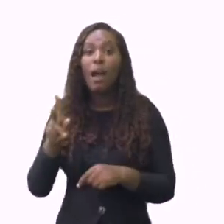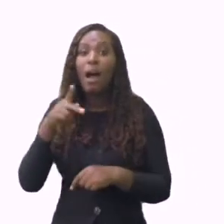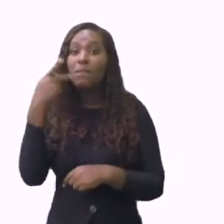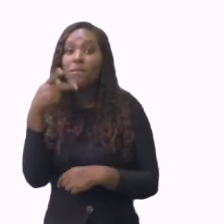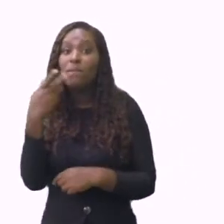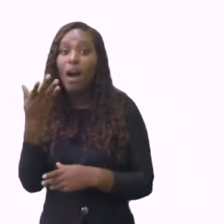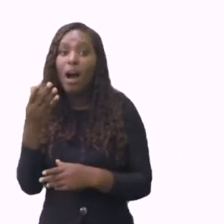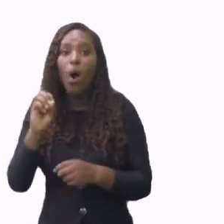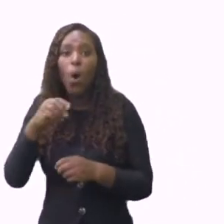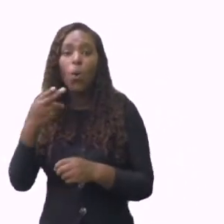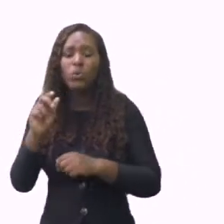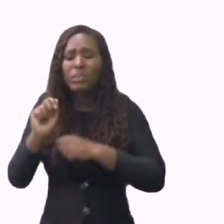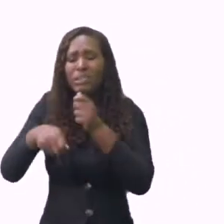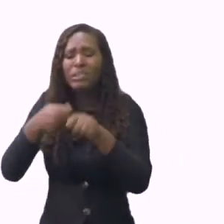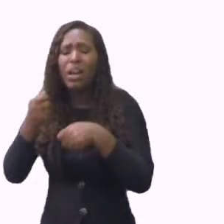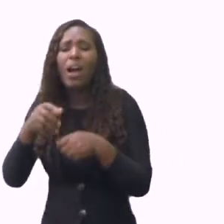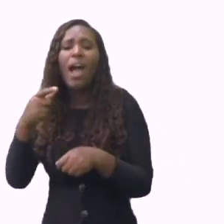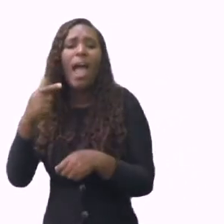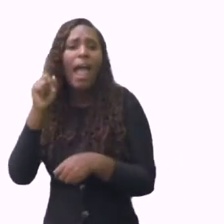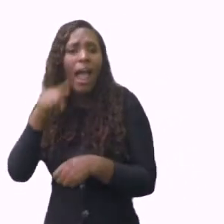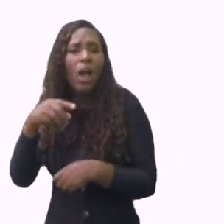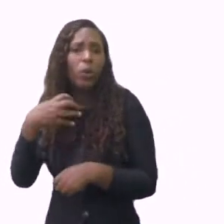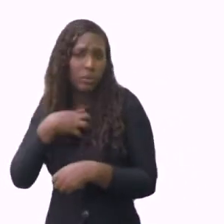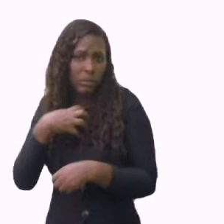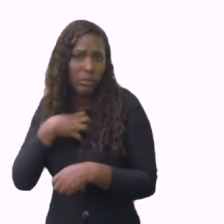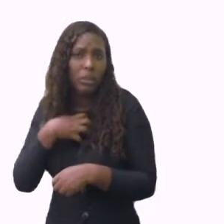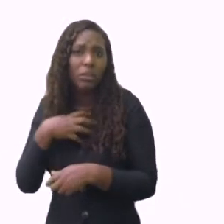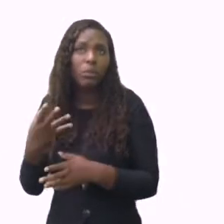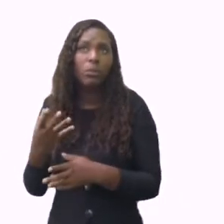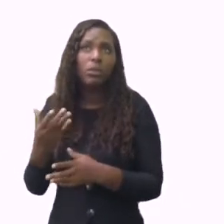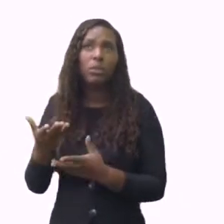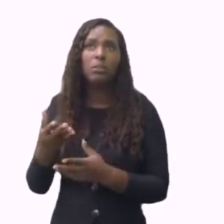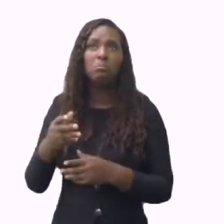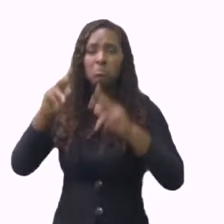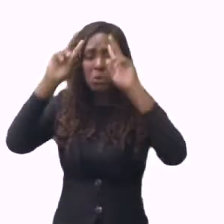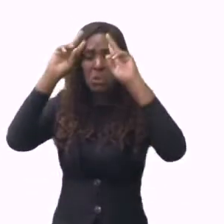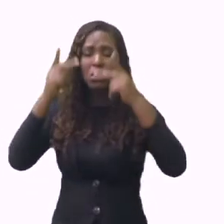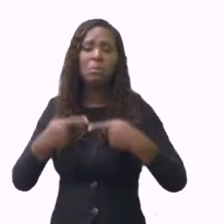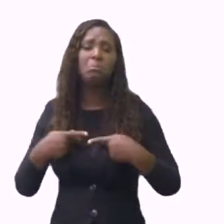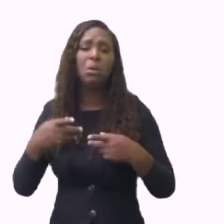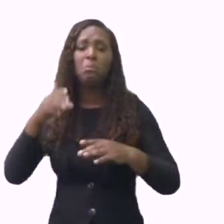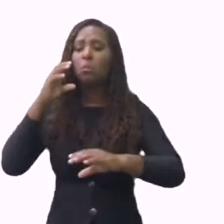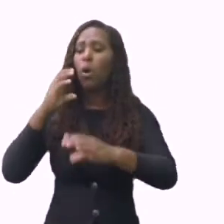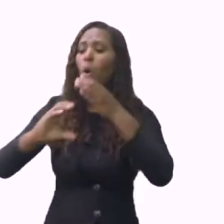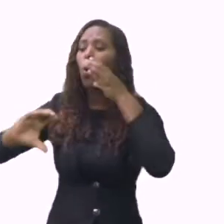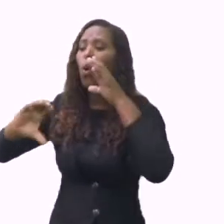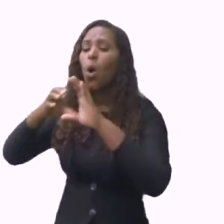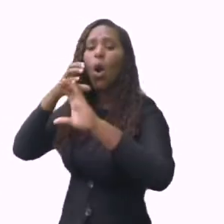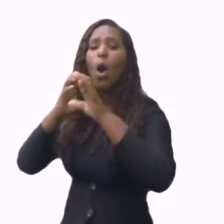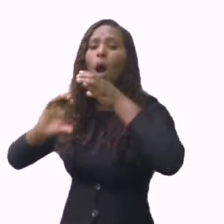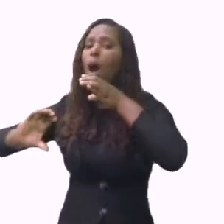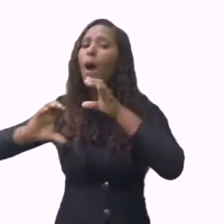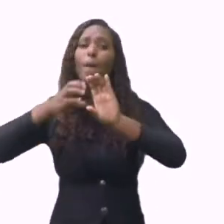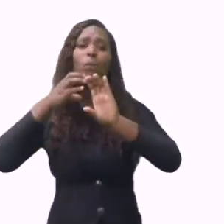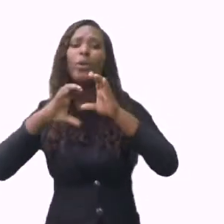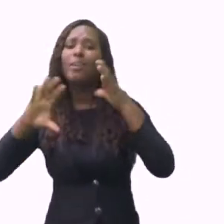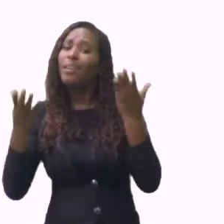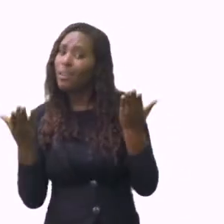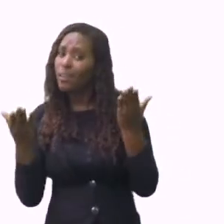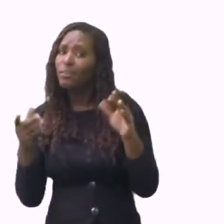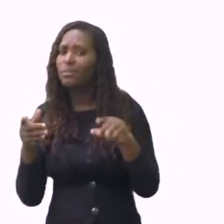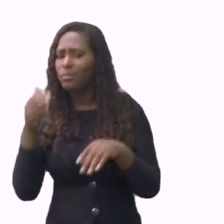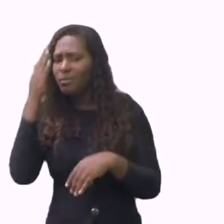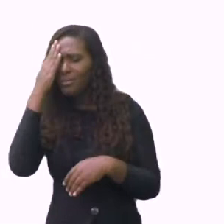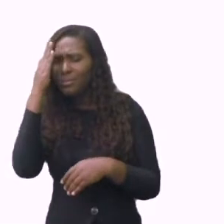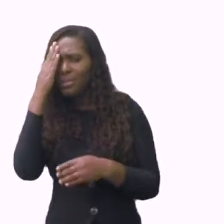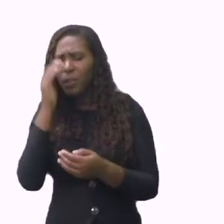são capazes de se comunicar. Então, a fala é um instrumento de linguagem e uma forma de nos comunicarmos. Mas vocês